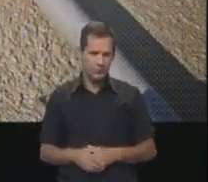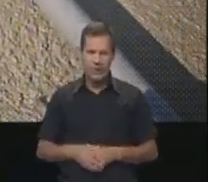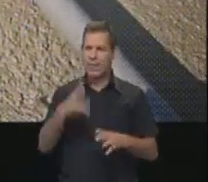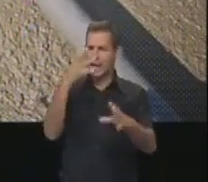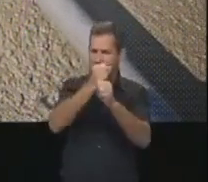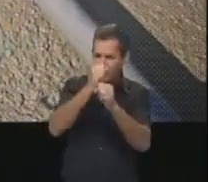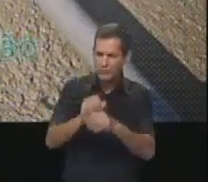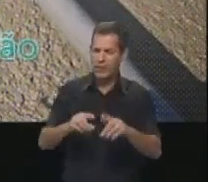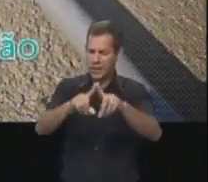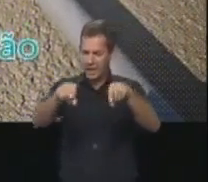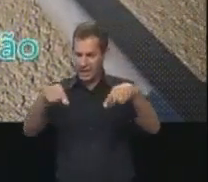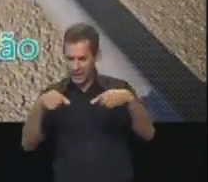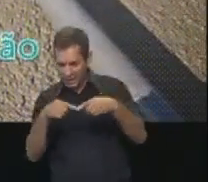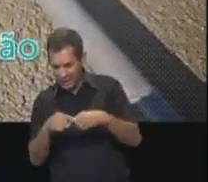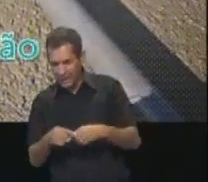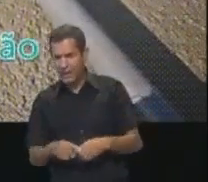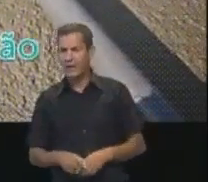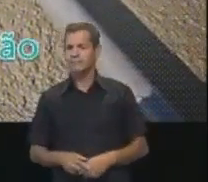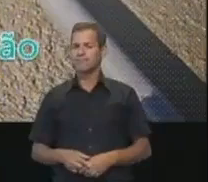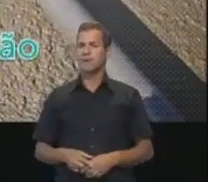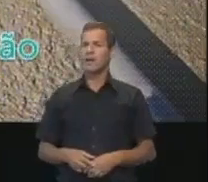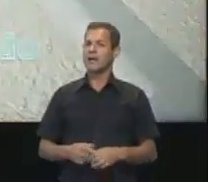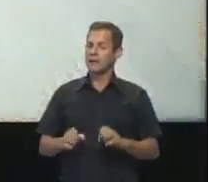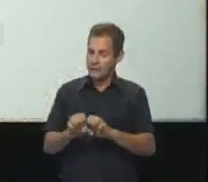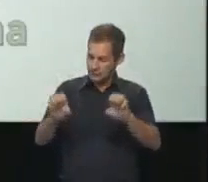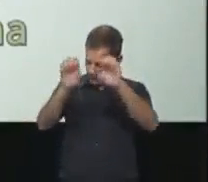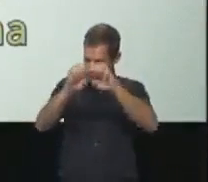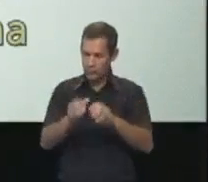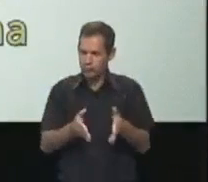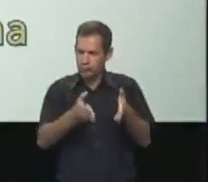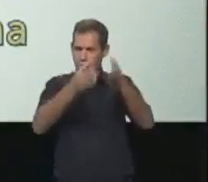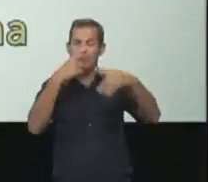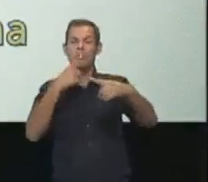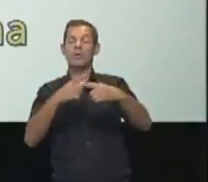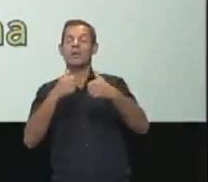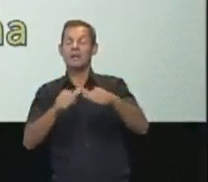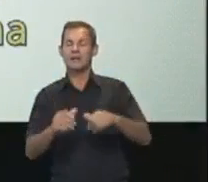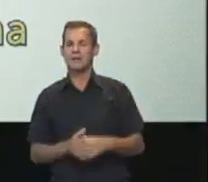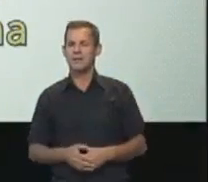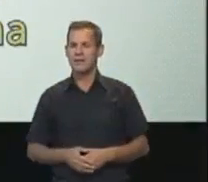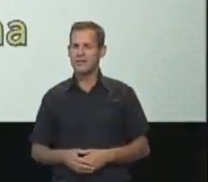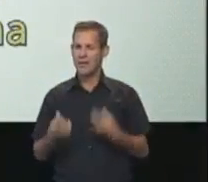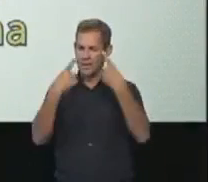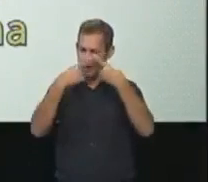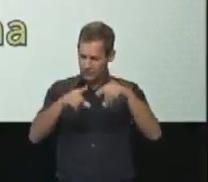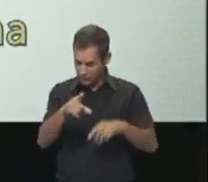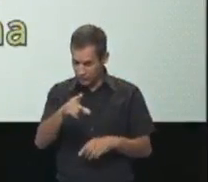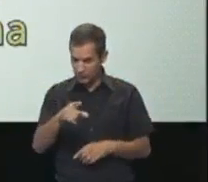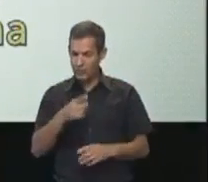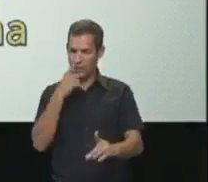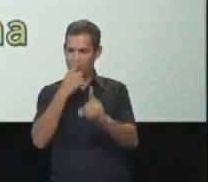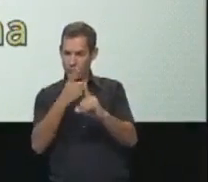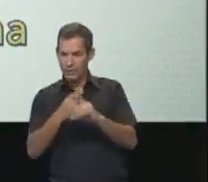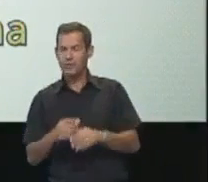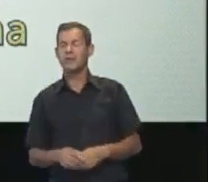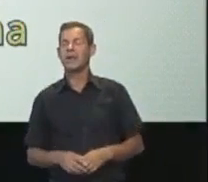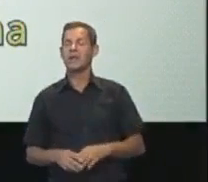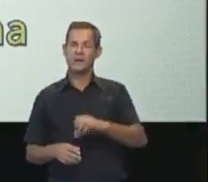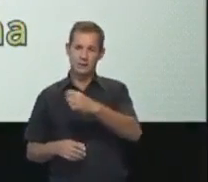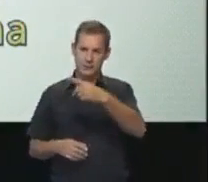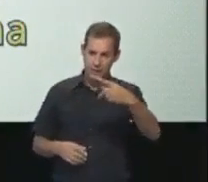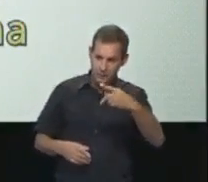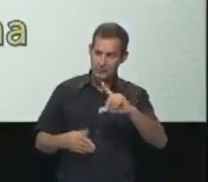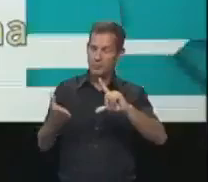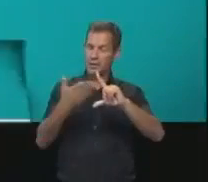de calcular a área da fundação do edifício. São justamente esses desafios que você vai encontrar nas